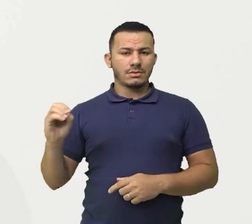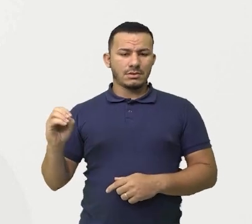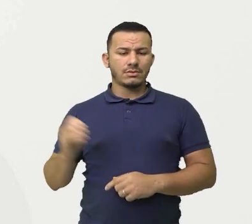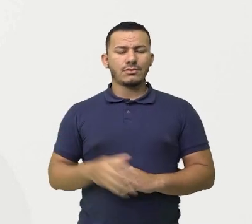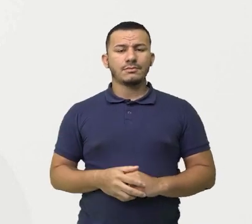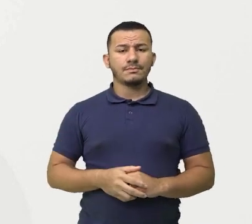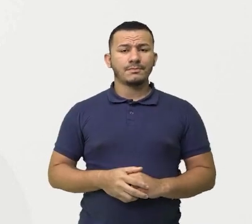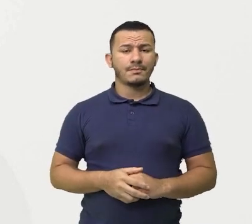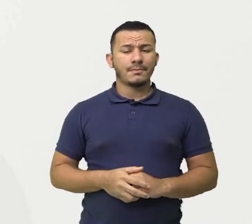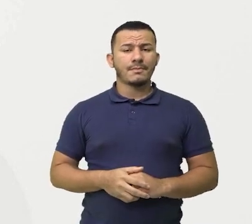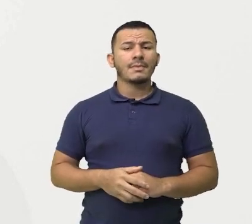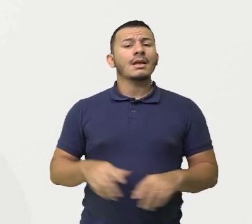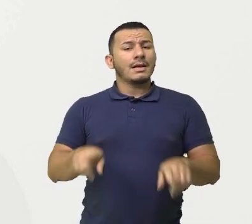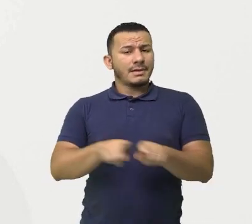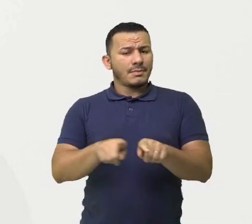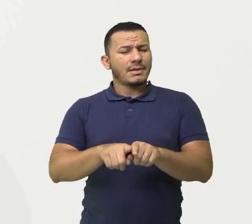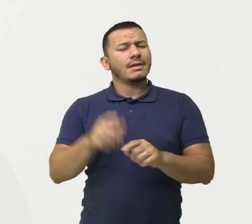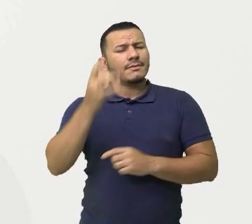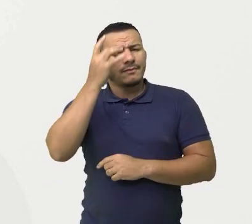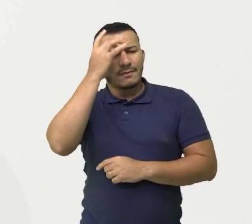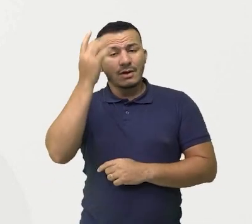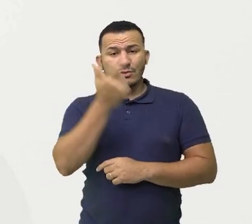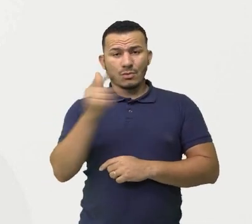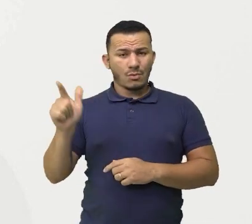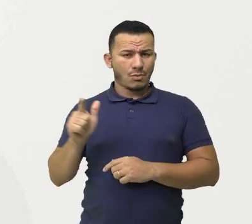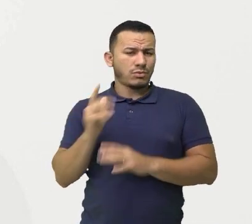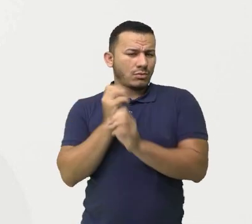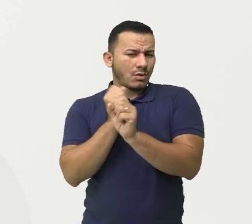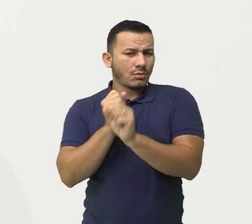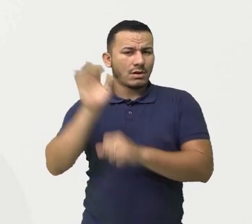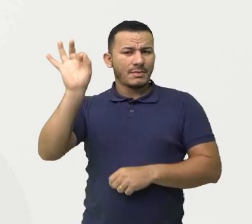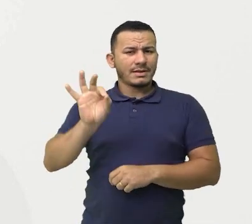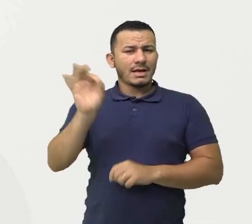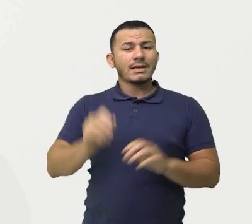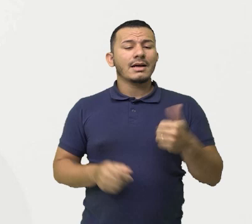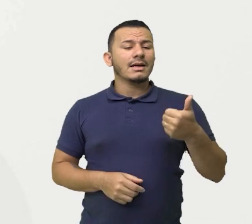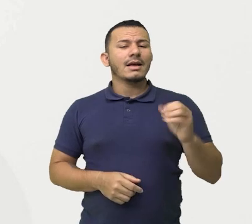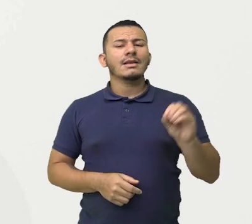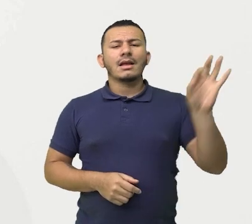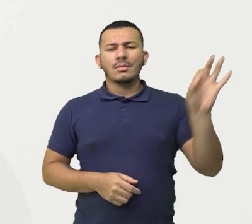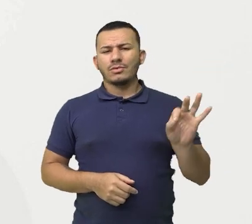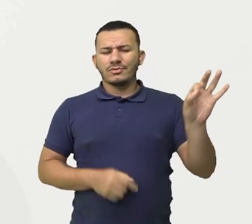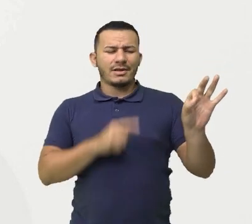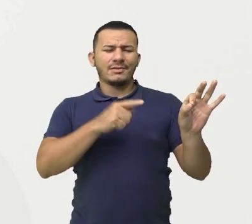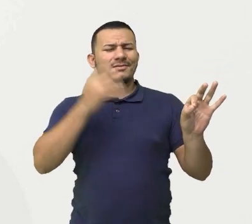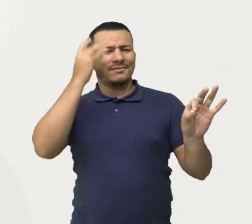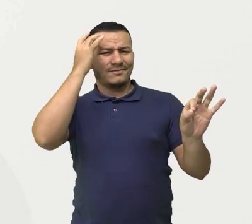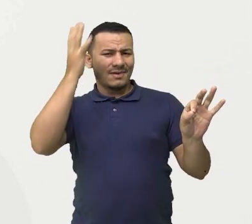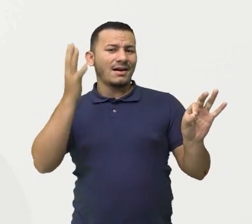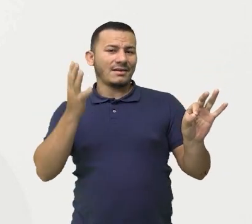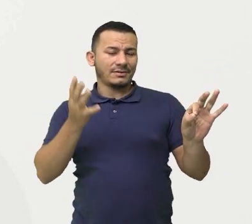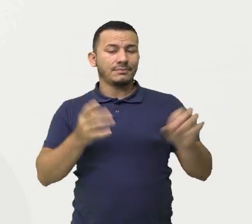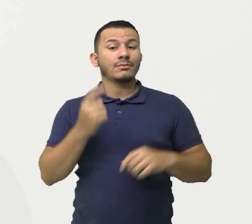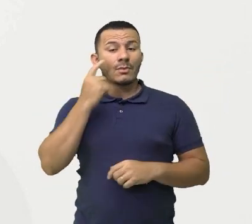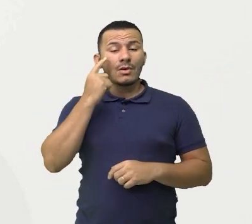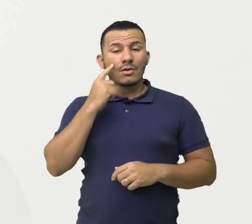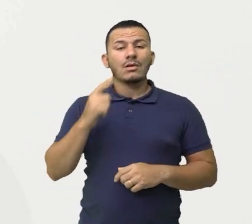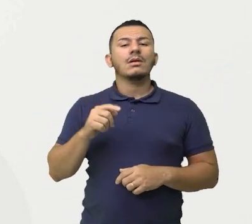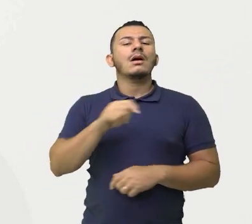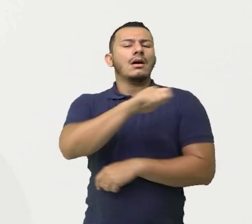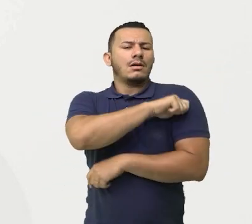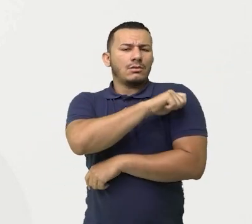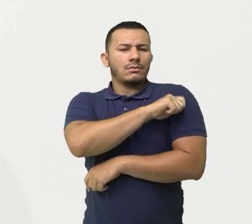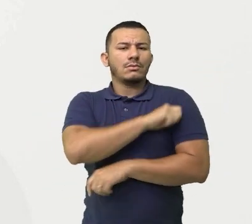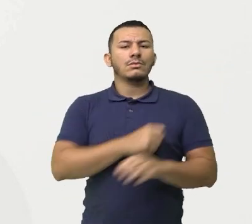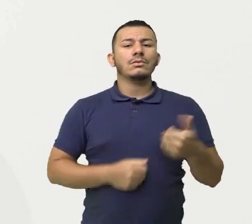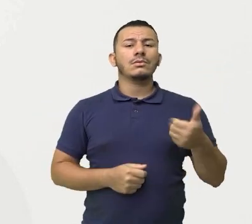Outra porcentagem muito tranquilo da gente calcular é o 10%. 10% dos alunos